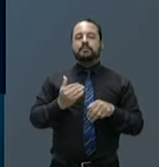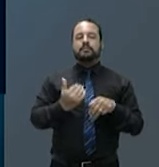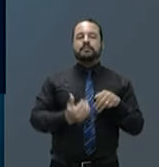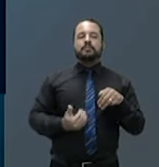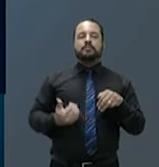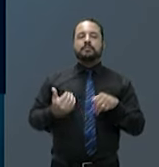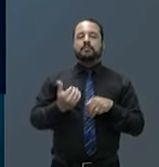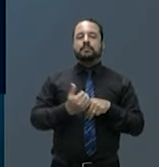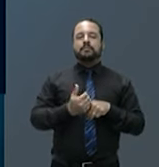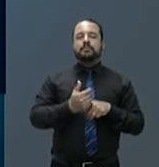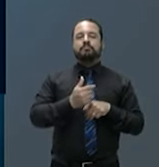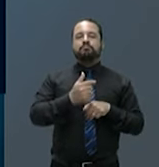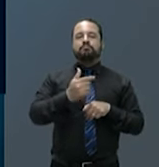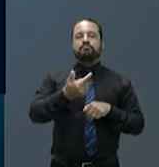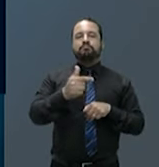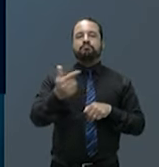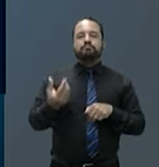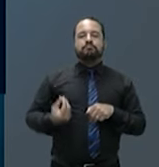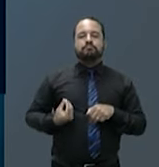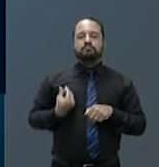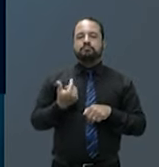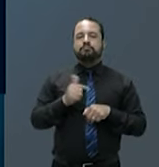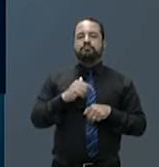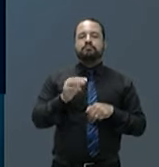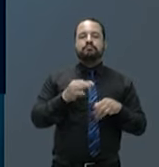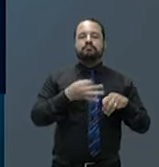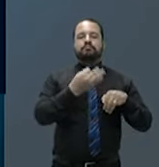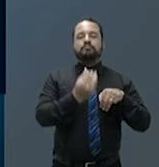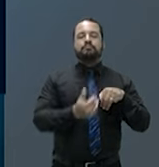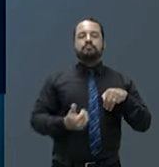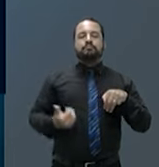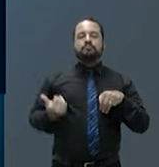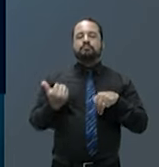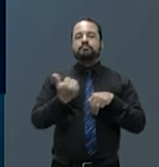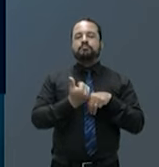momento. Está no banho. Ministro Humberto não está. Ministro Herman.